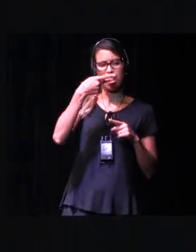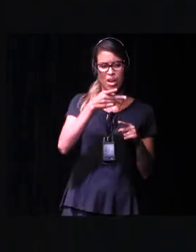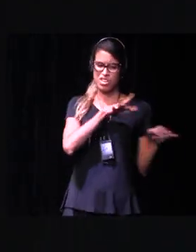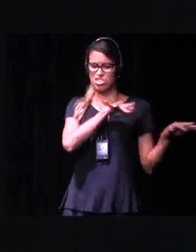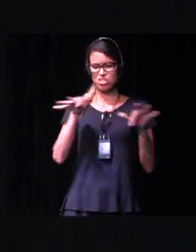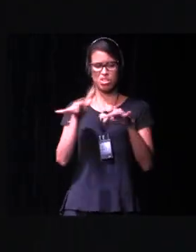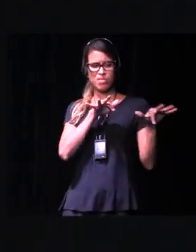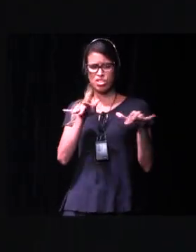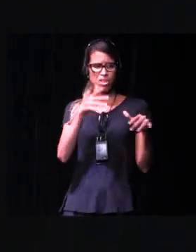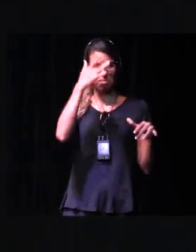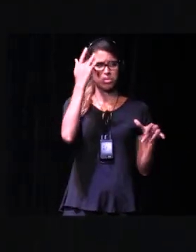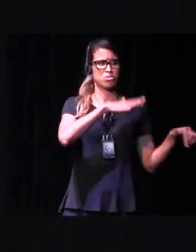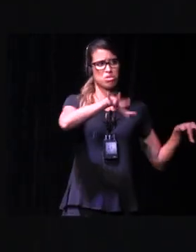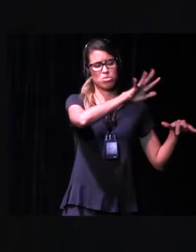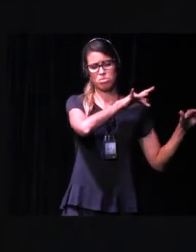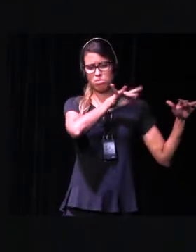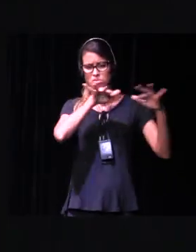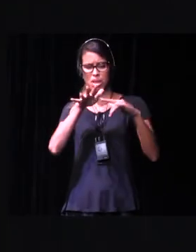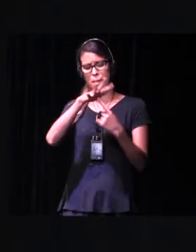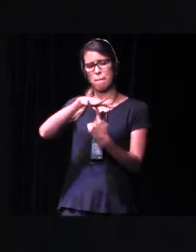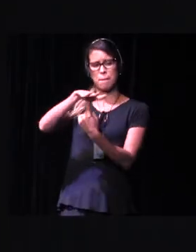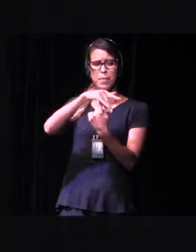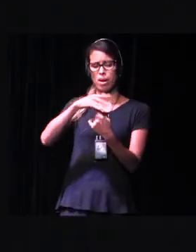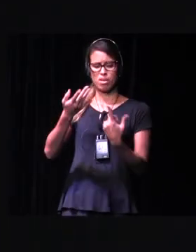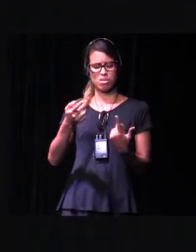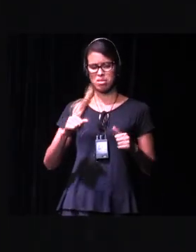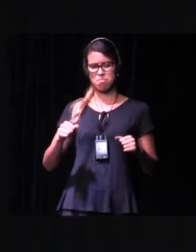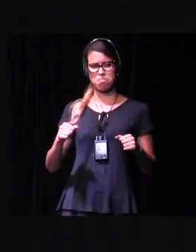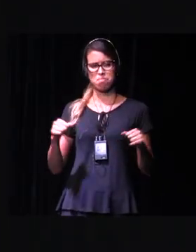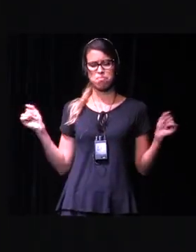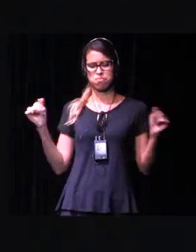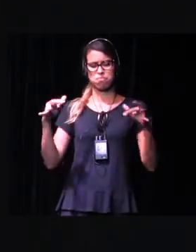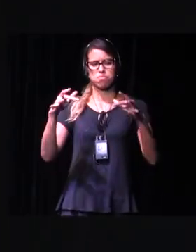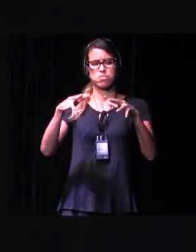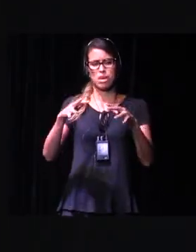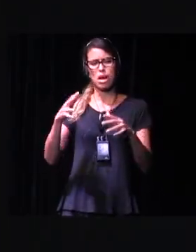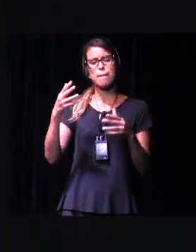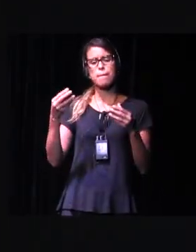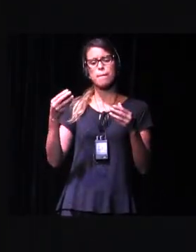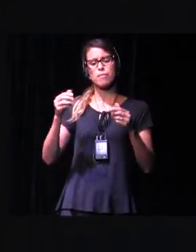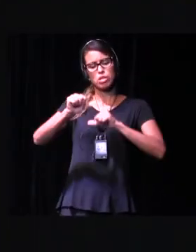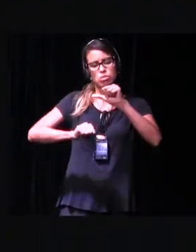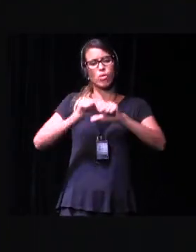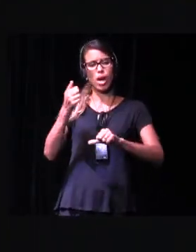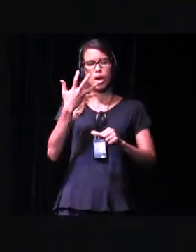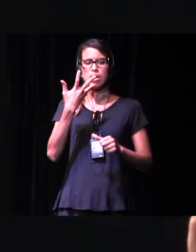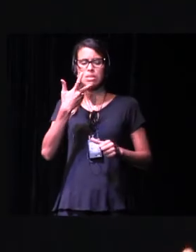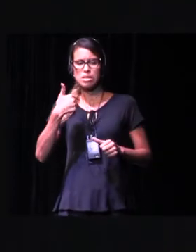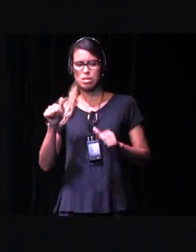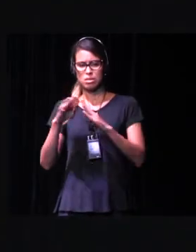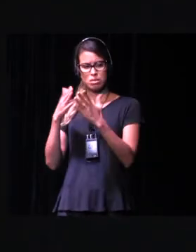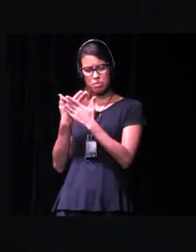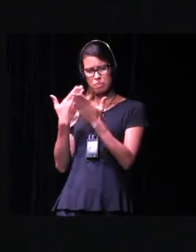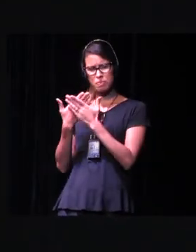de outras comunas, o parque vai se transformar num local para que as crianças do colégio se